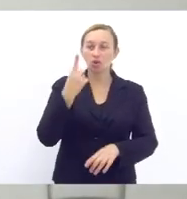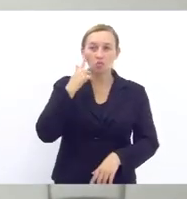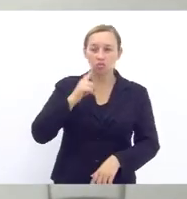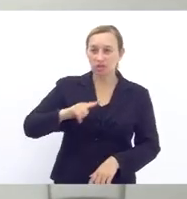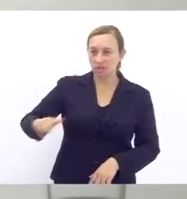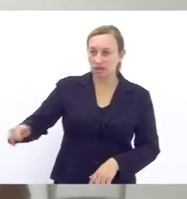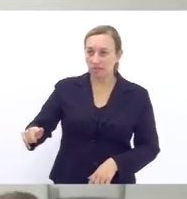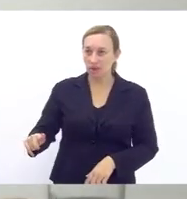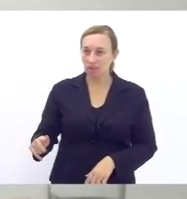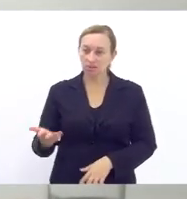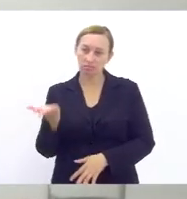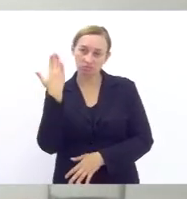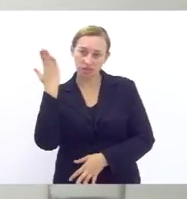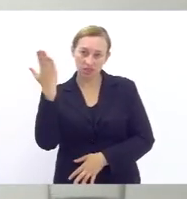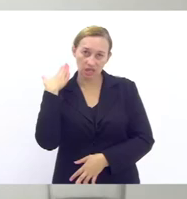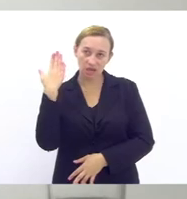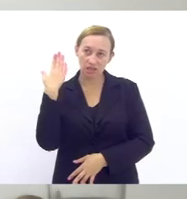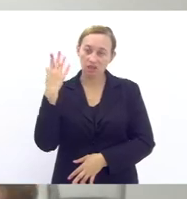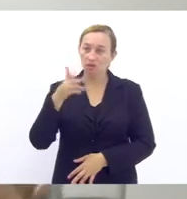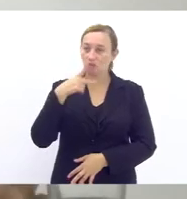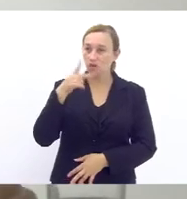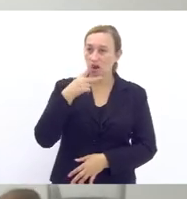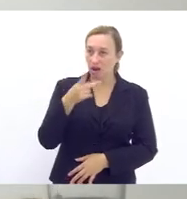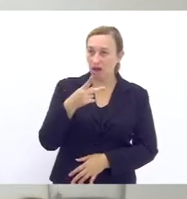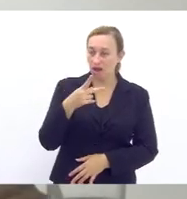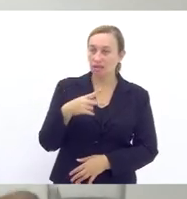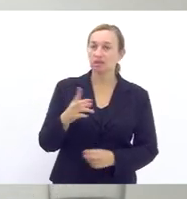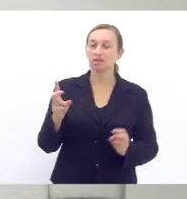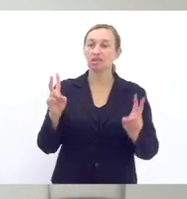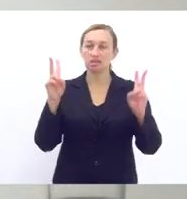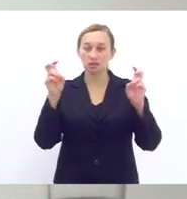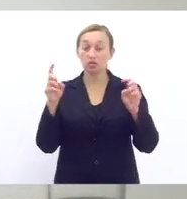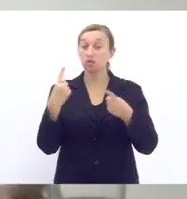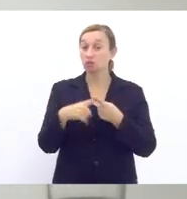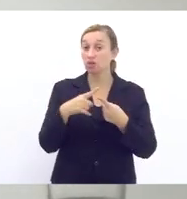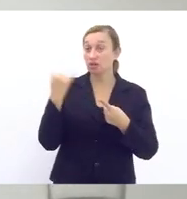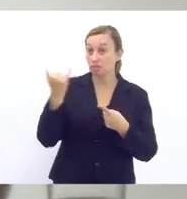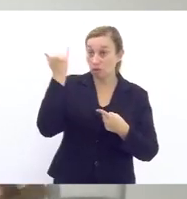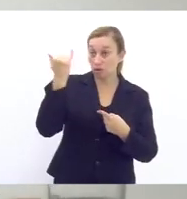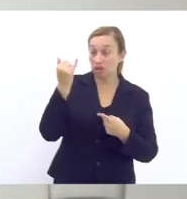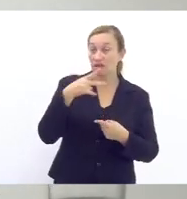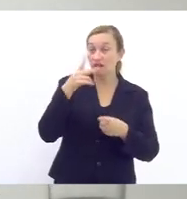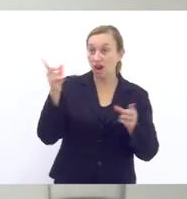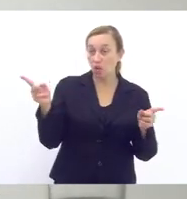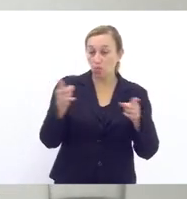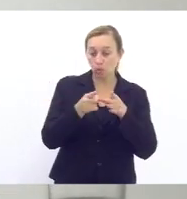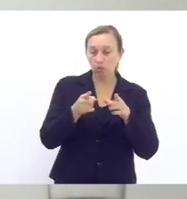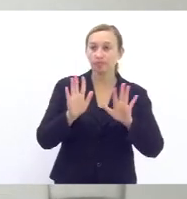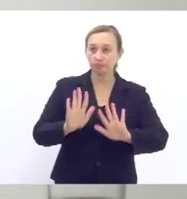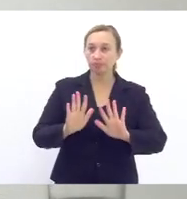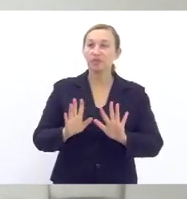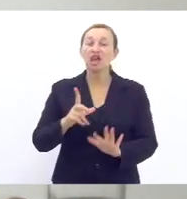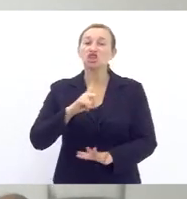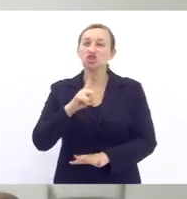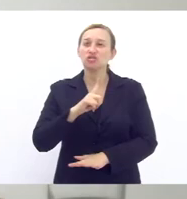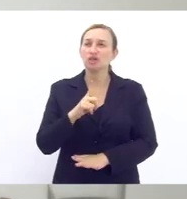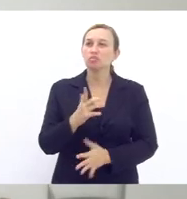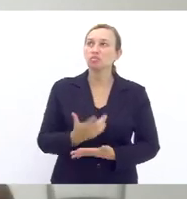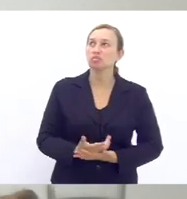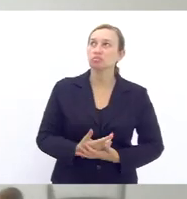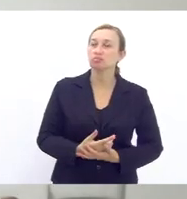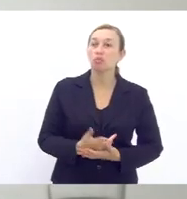eu vou trazer esse esse videopende porque vai ser importante a fala é curta é nós tivemos então